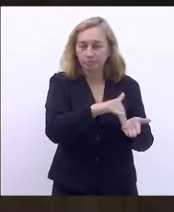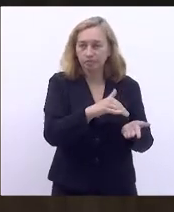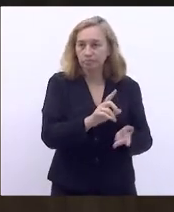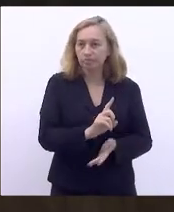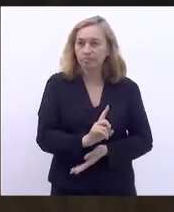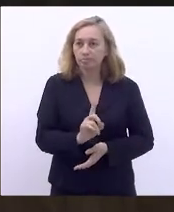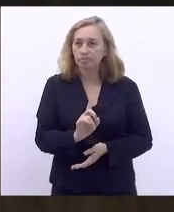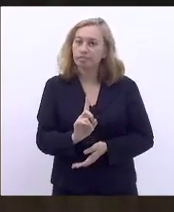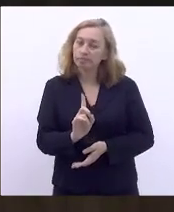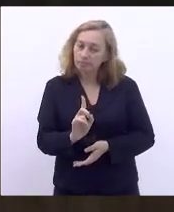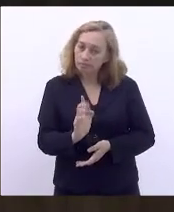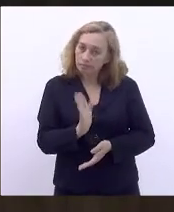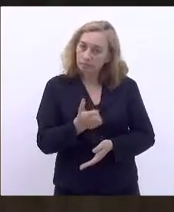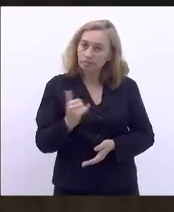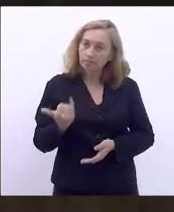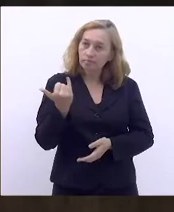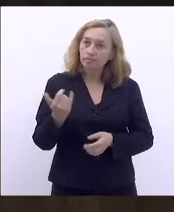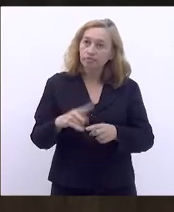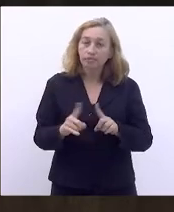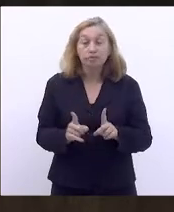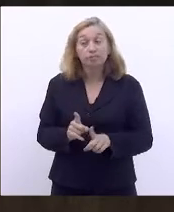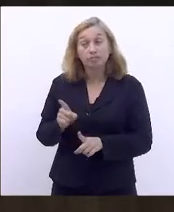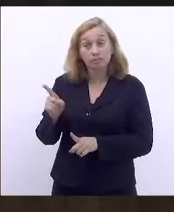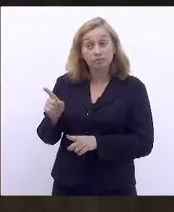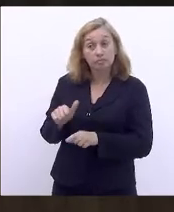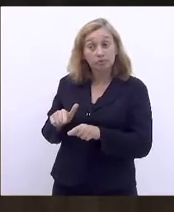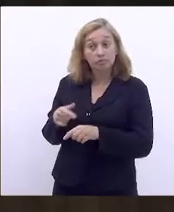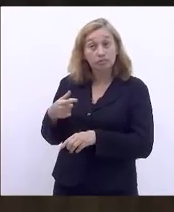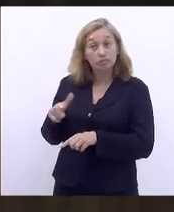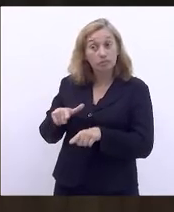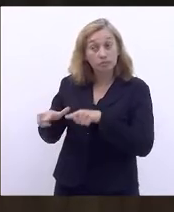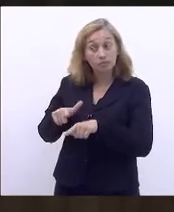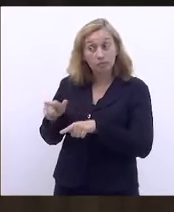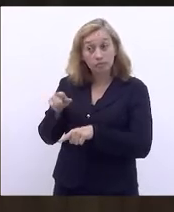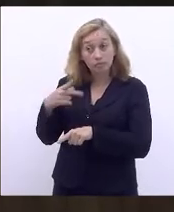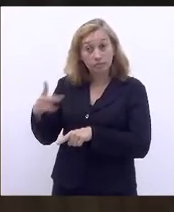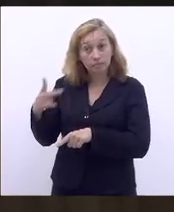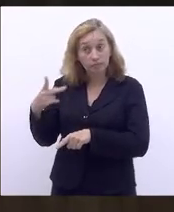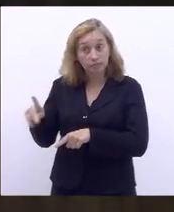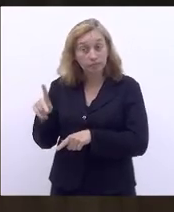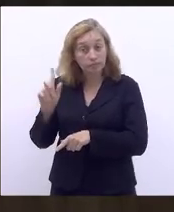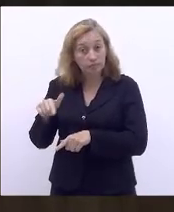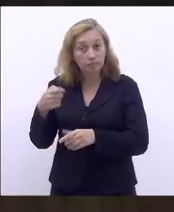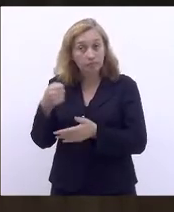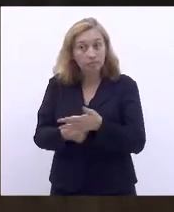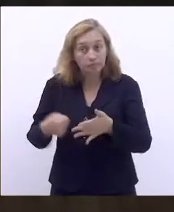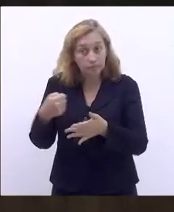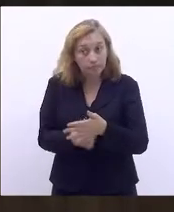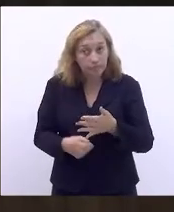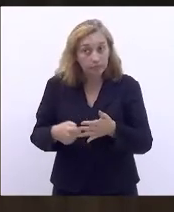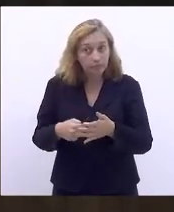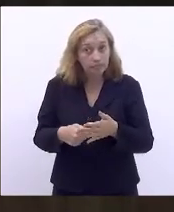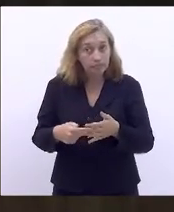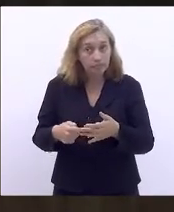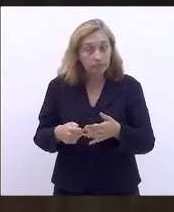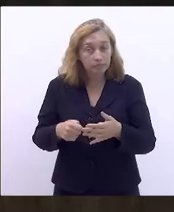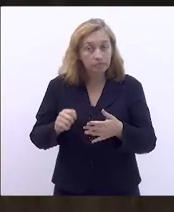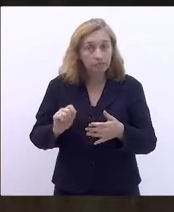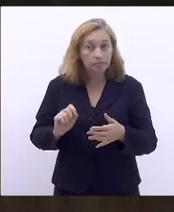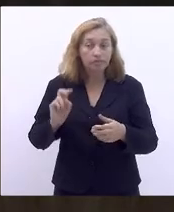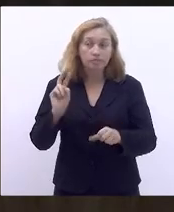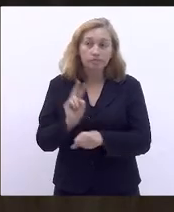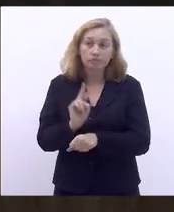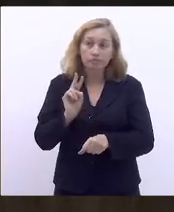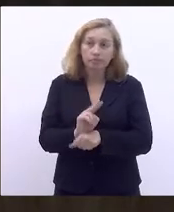já seria muito importante. Mas o que eles fazem é uma luta a rigor em defesa do Sistema Único de